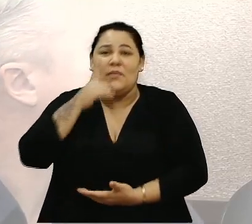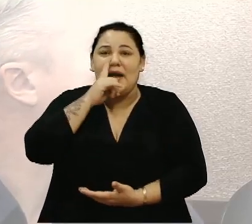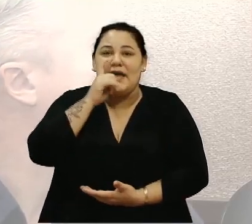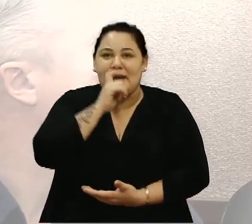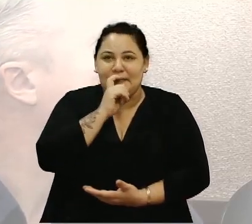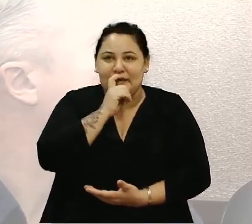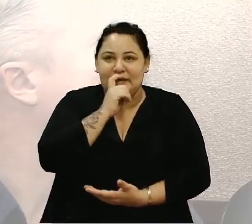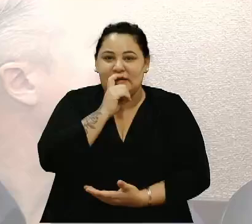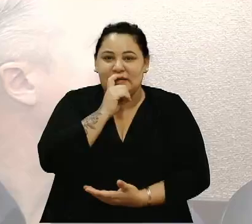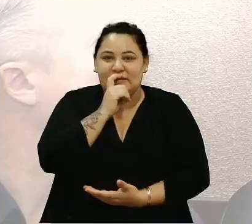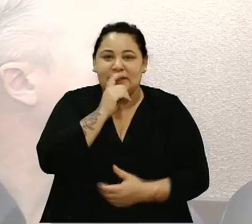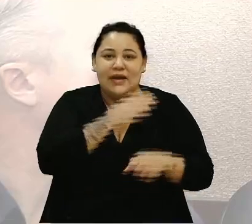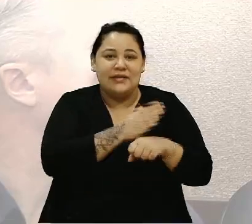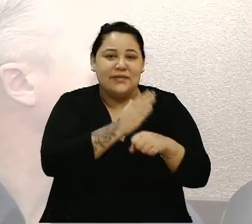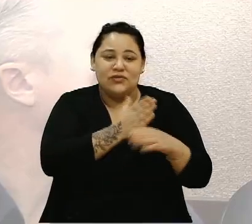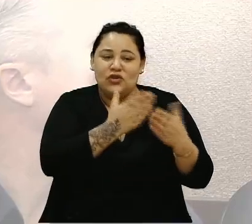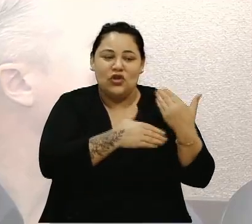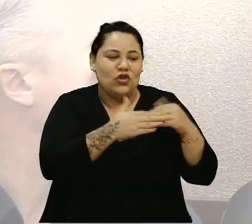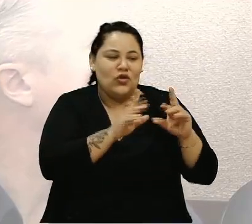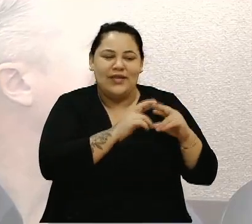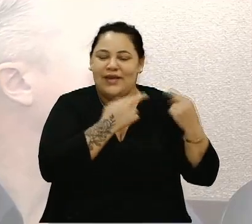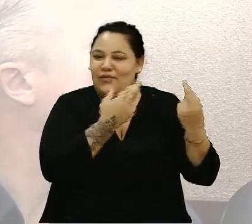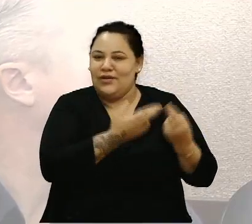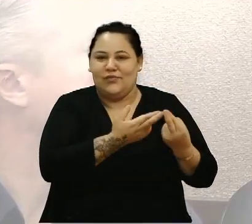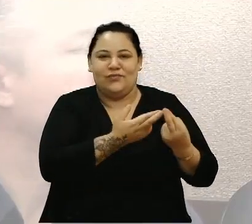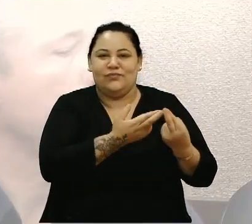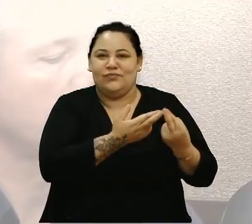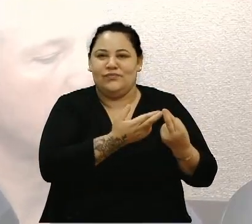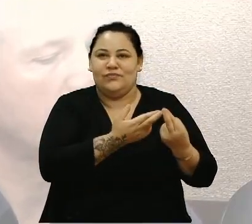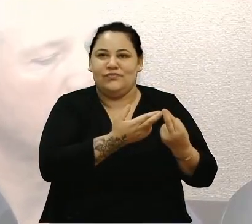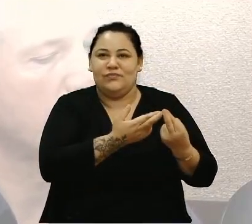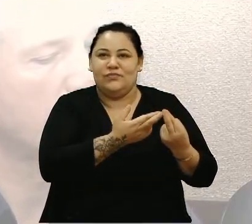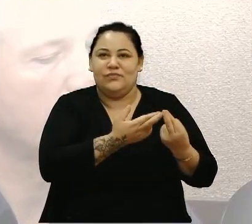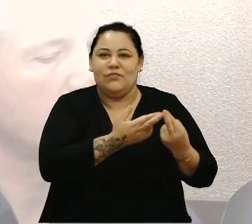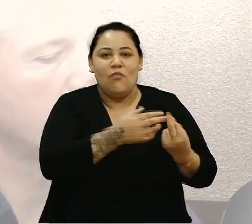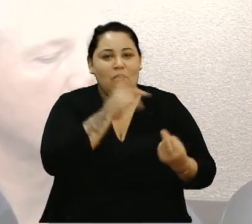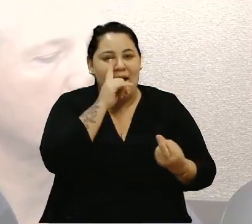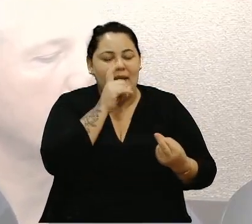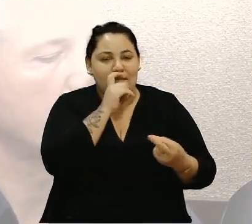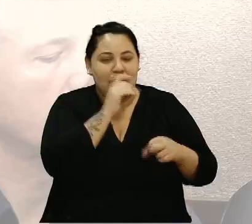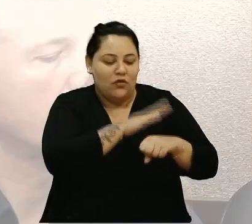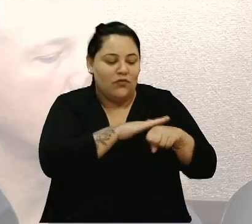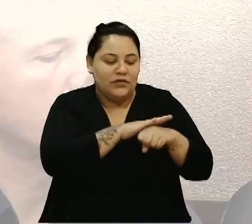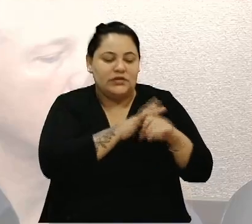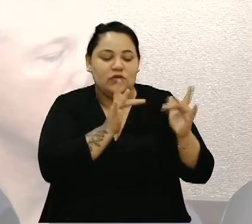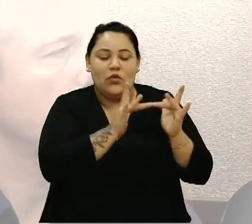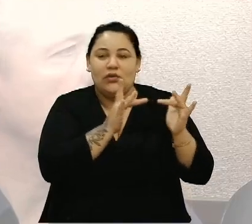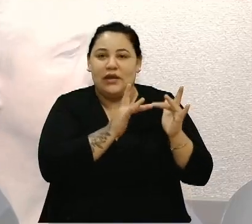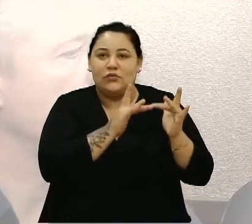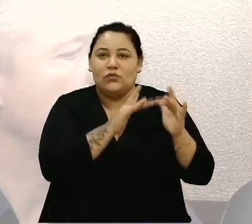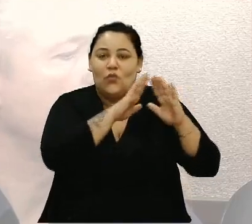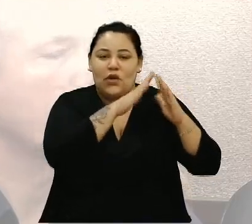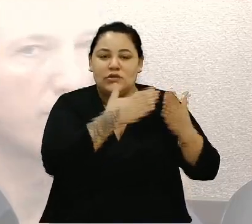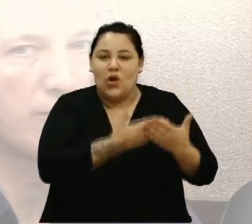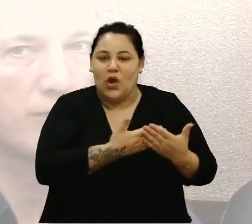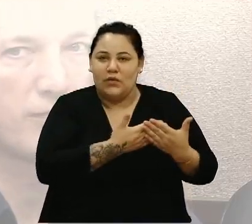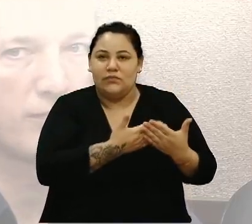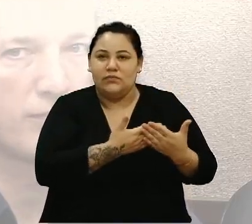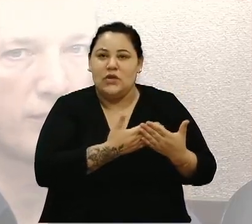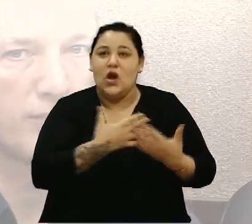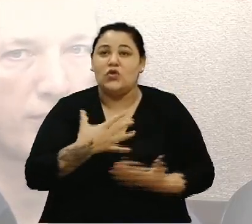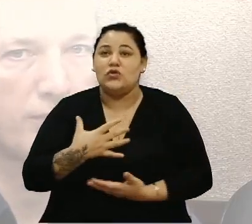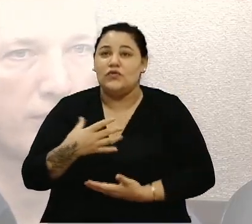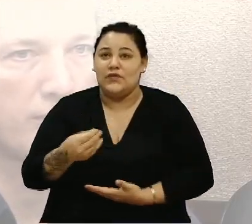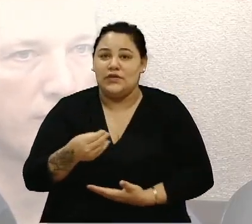pais e mestres. É aquele que o pai e a mãe estavam lá conversando com a diretora. Os filhos